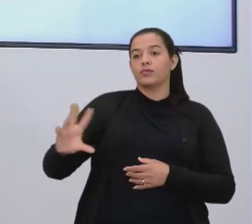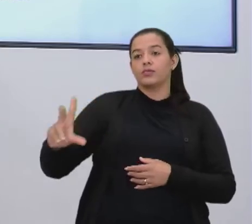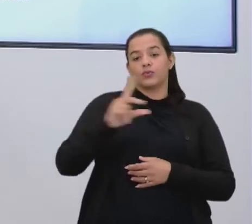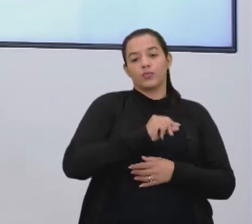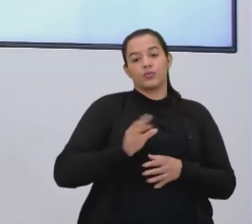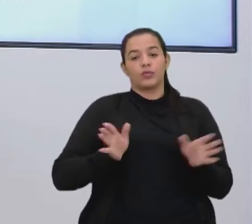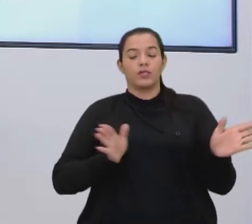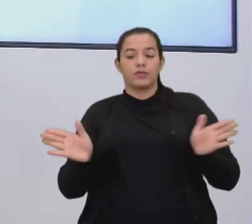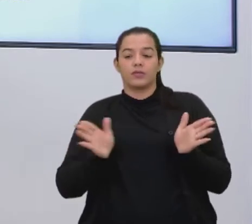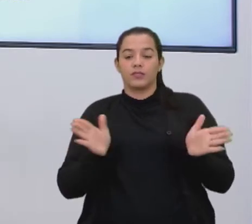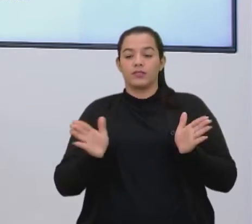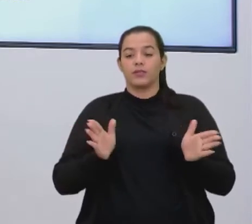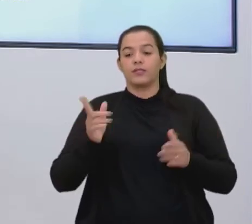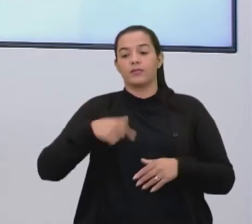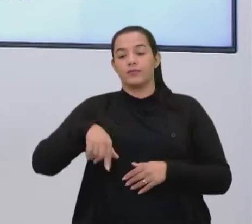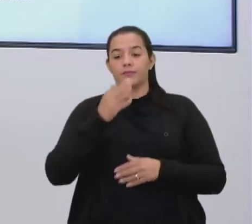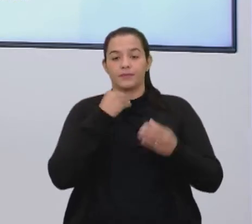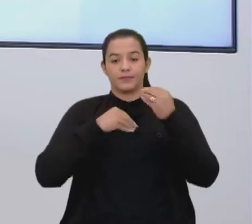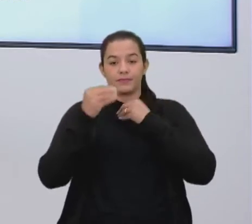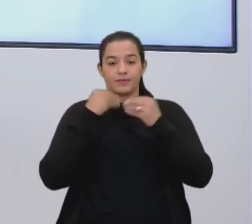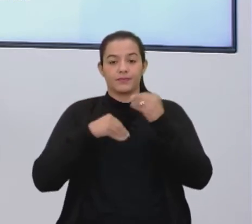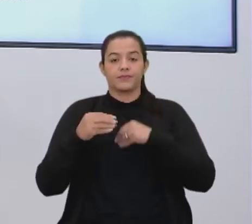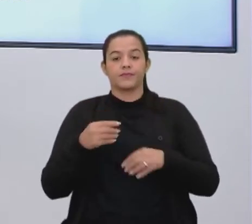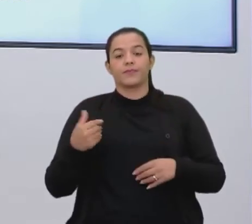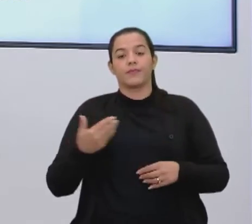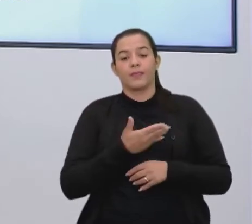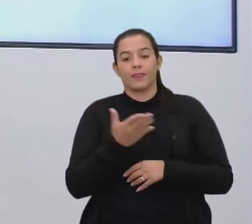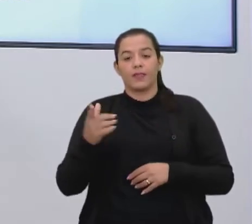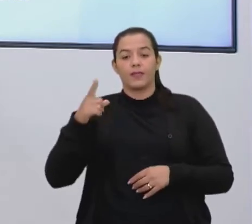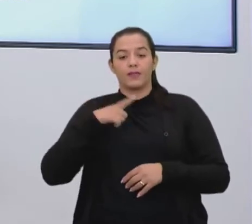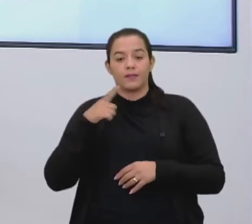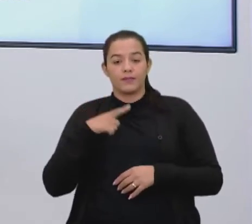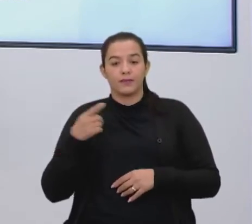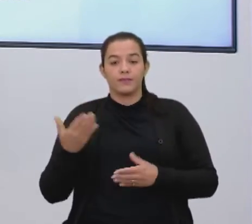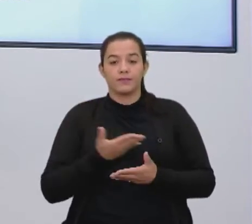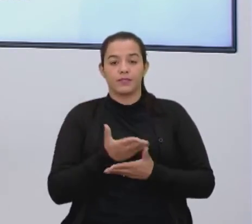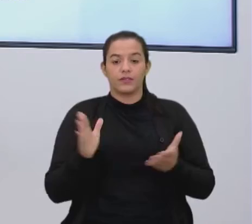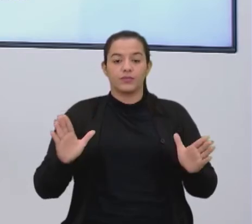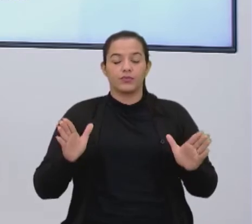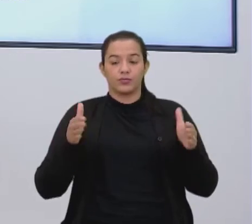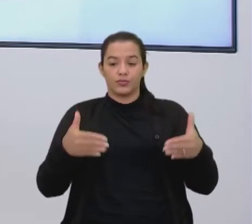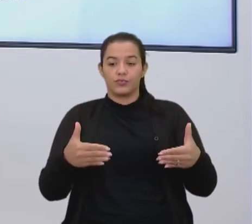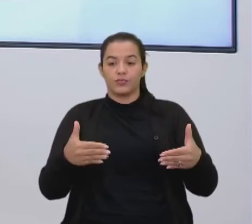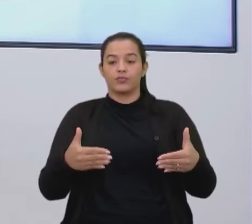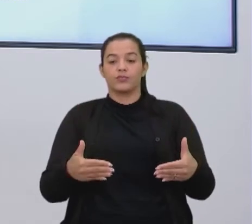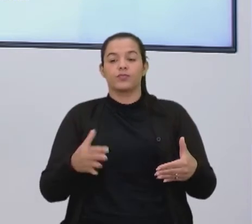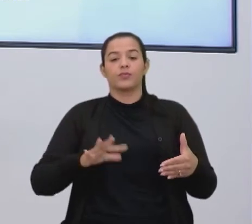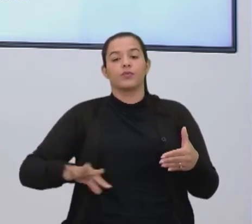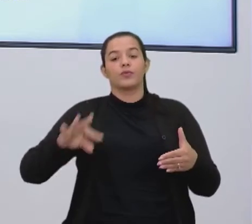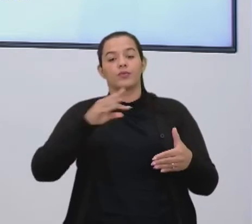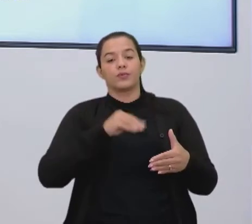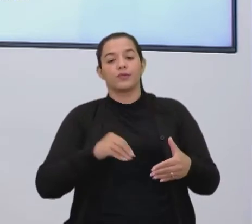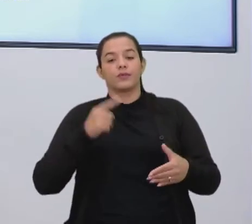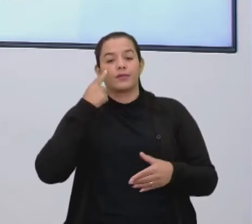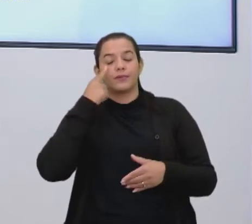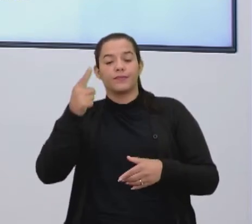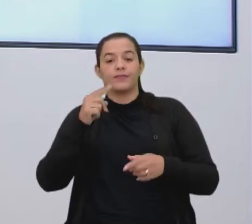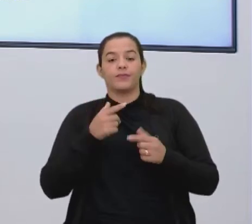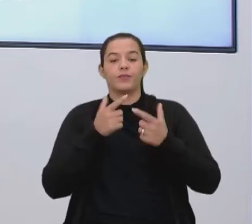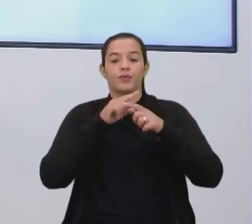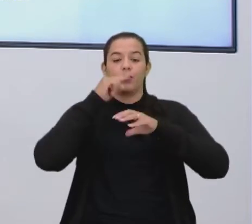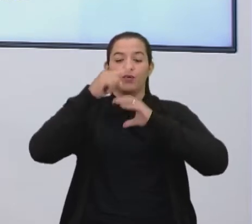acesso à alimentação. A gente está num nicho. A gente está no nicho da nossa classe social, né? Mas se a gente for olhar para